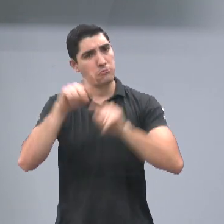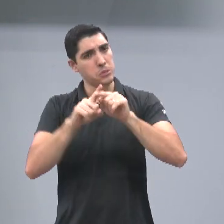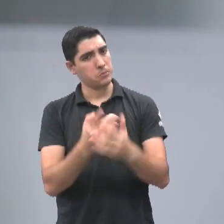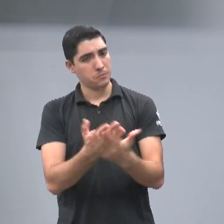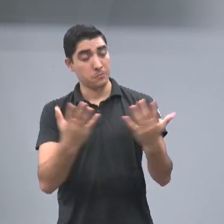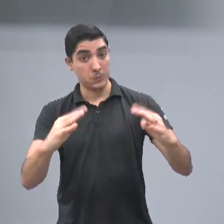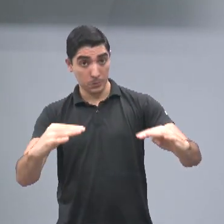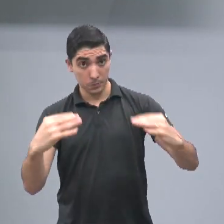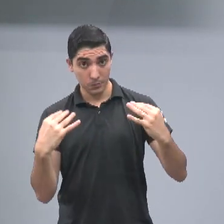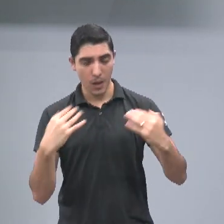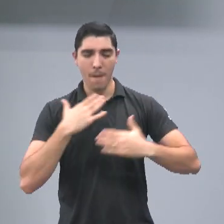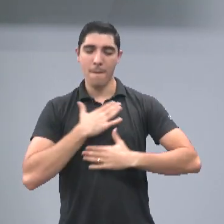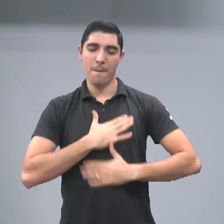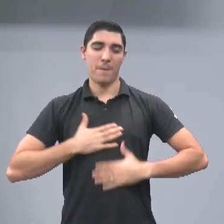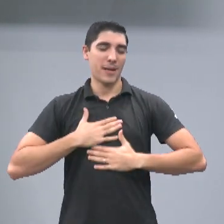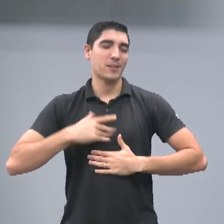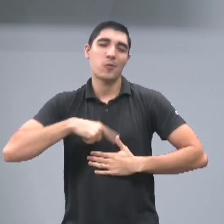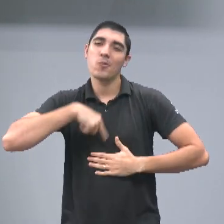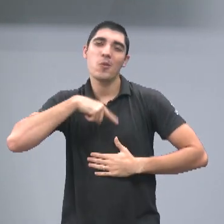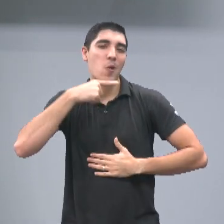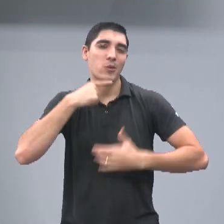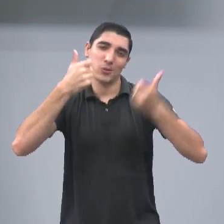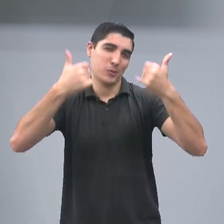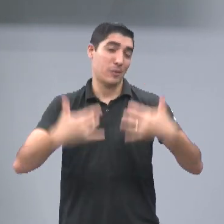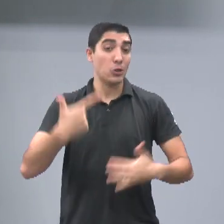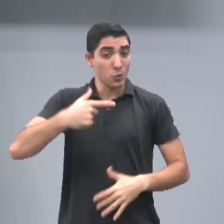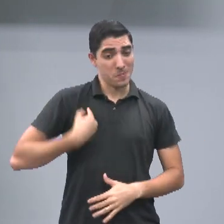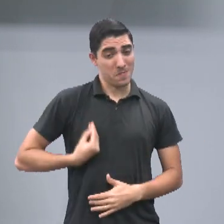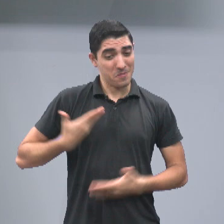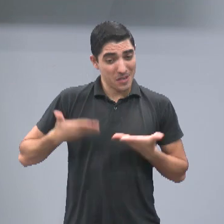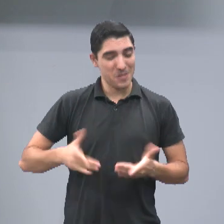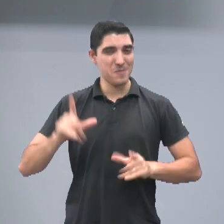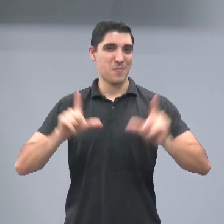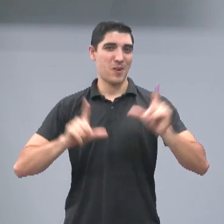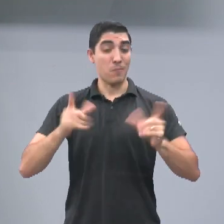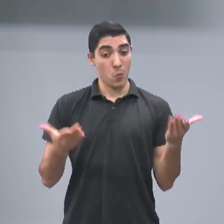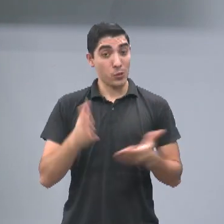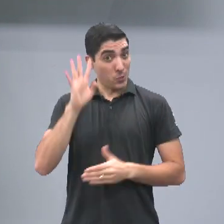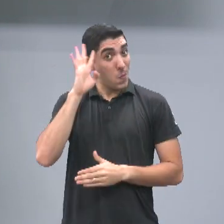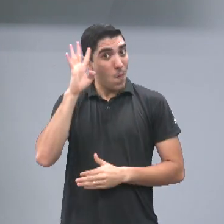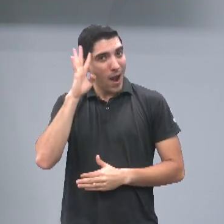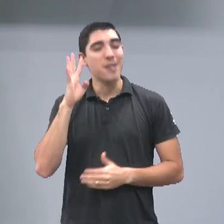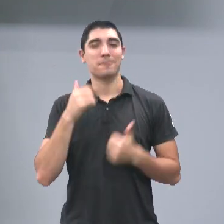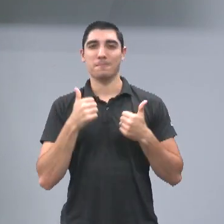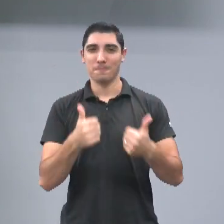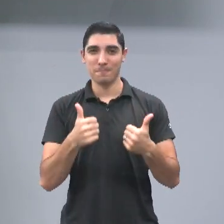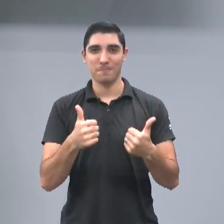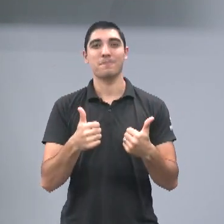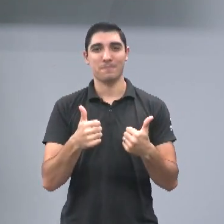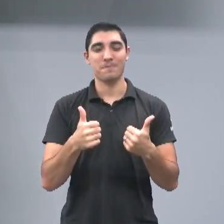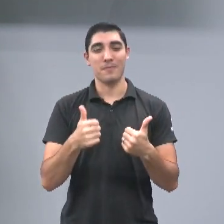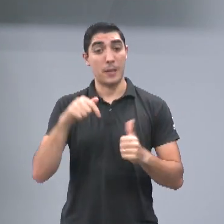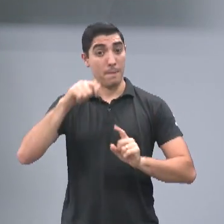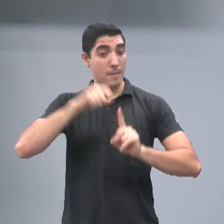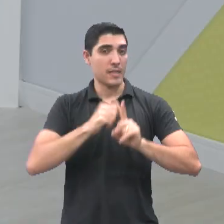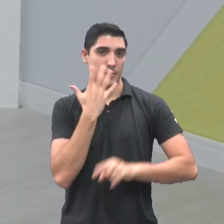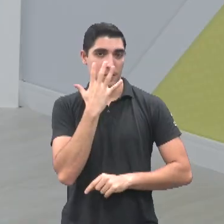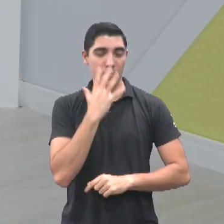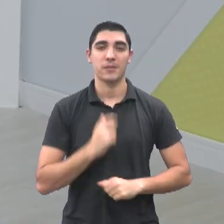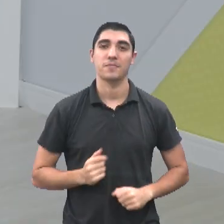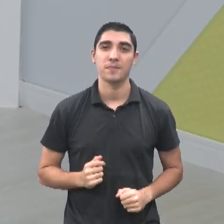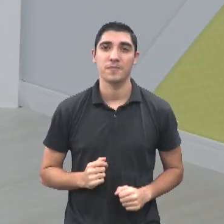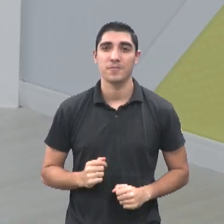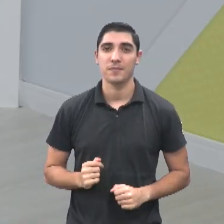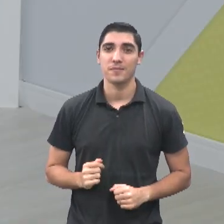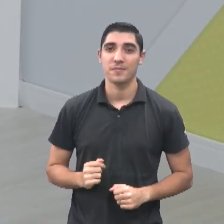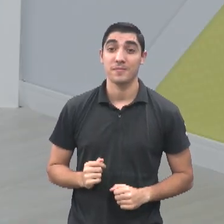Como sempre, é um prazer inenarrável estar em mais um Hora do Esporte neste meio de semana do meio de fevereiro.